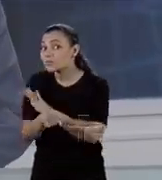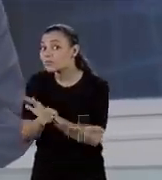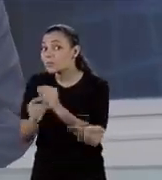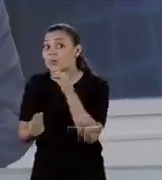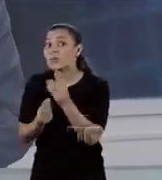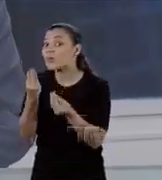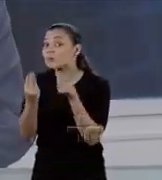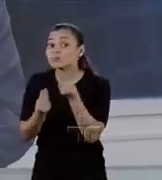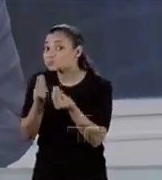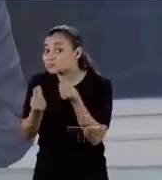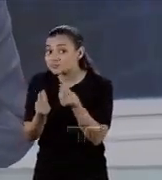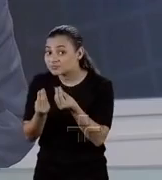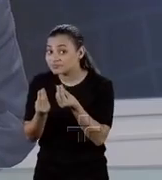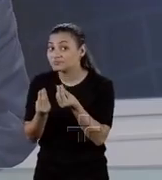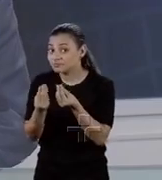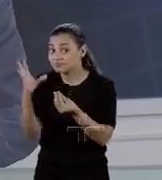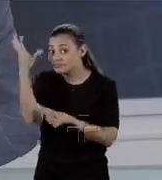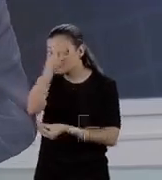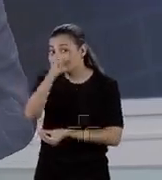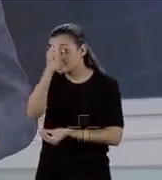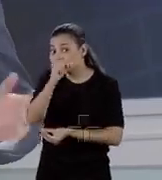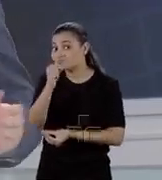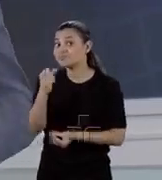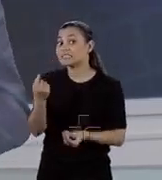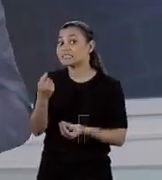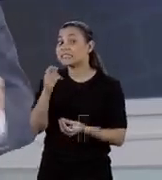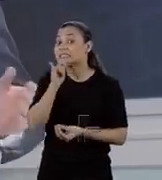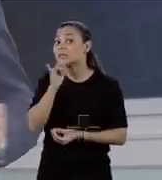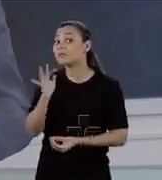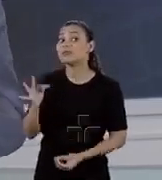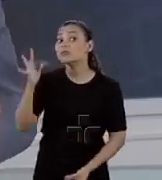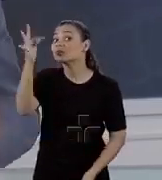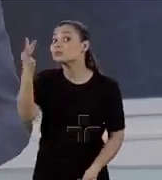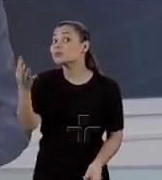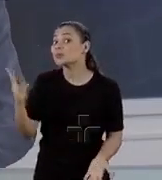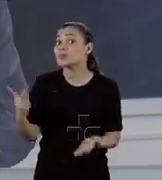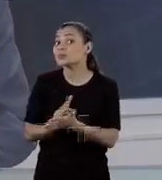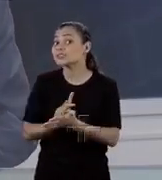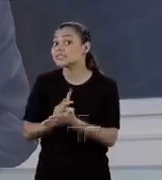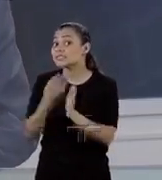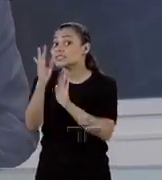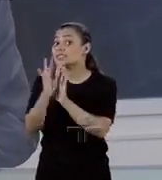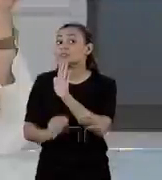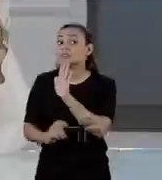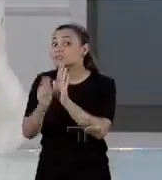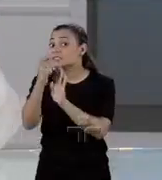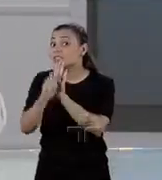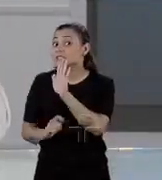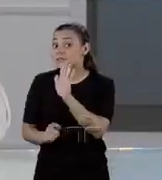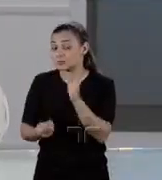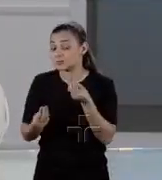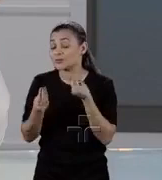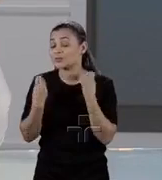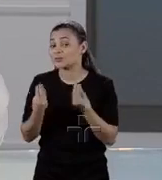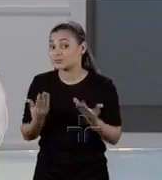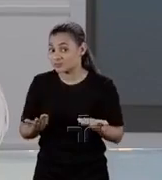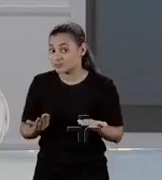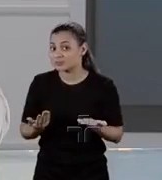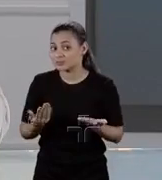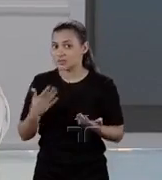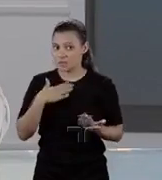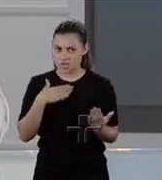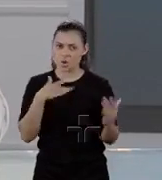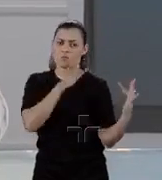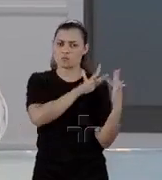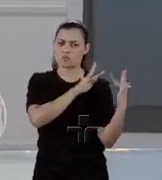vamos sofrer na nossa língua daqui a algum tempo, talvez uma década? Olha, eu acho assim, eu convivo com